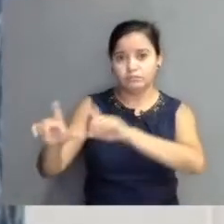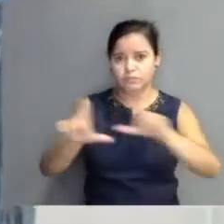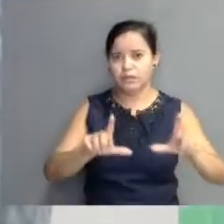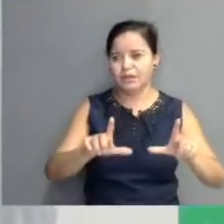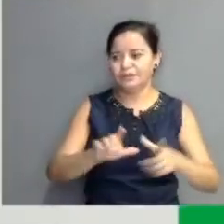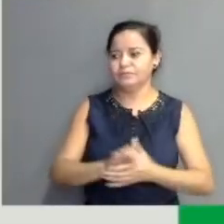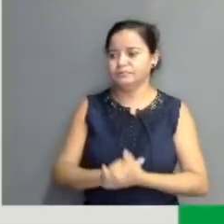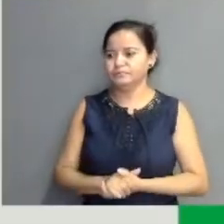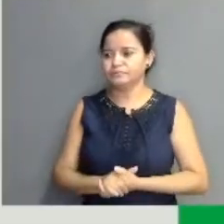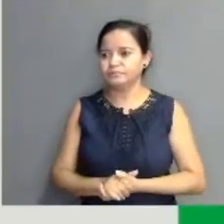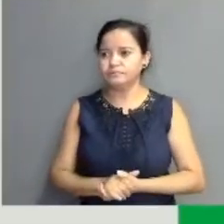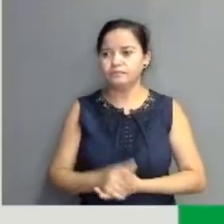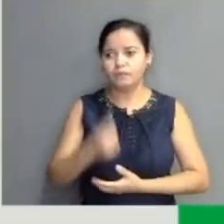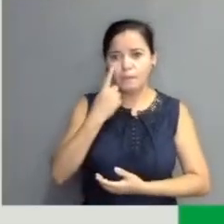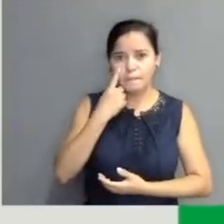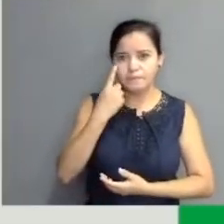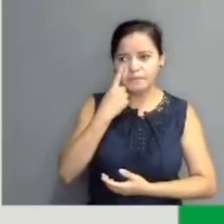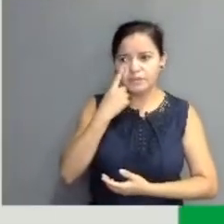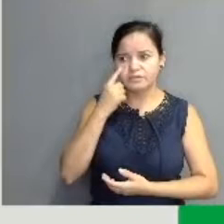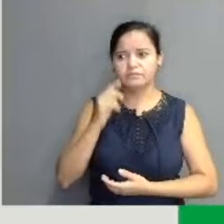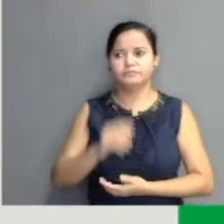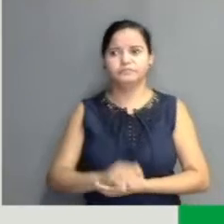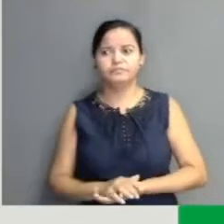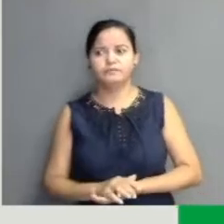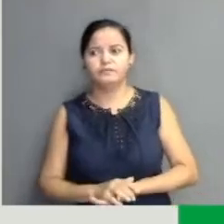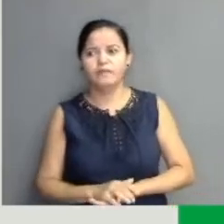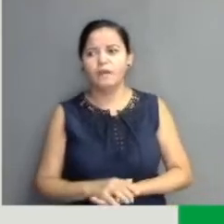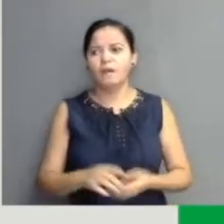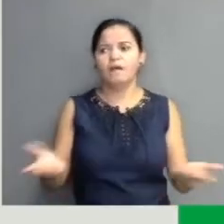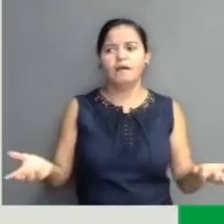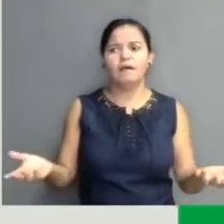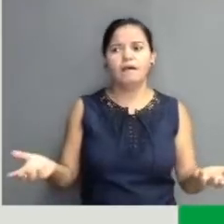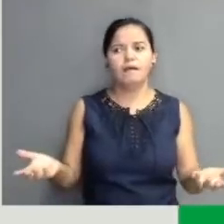aí, Pense Verde, coleta seletiva. Aí, ó,